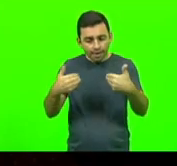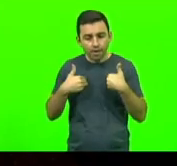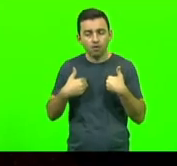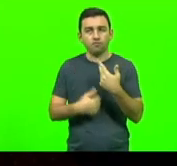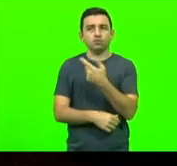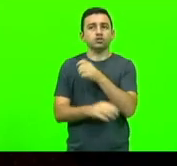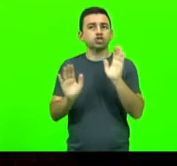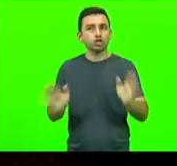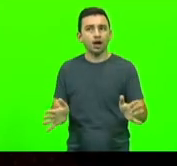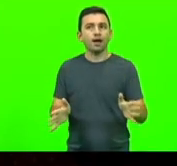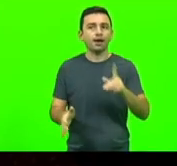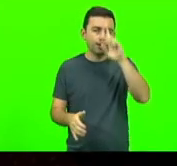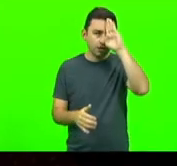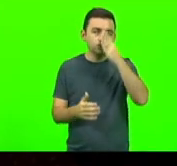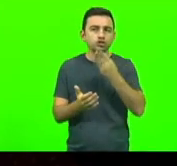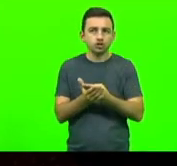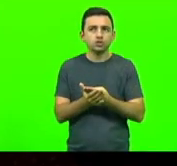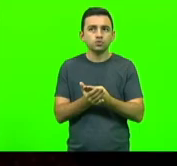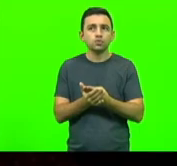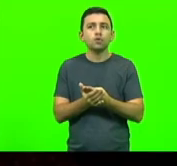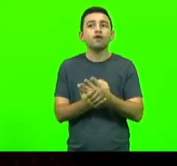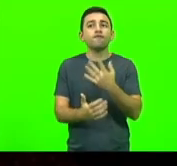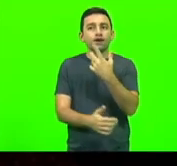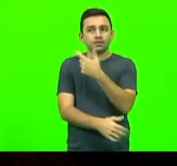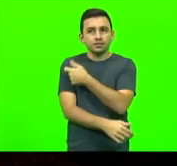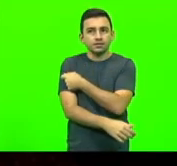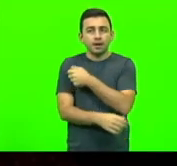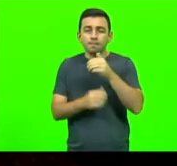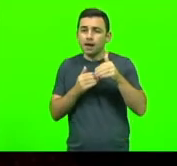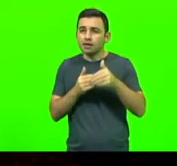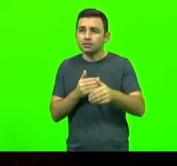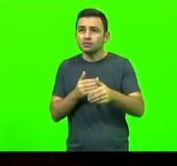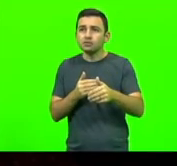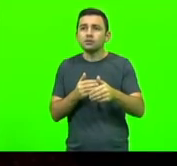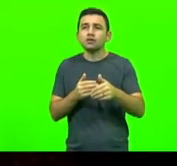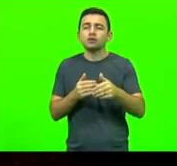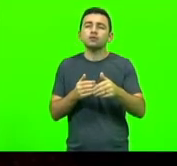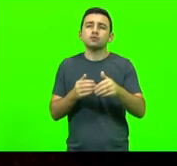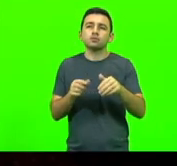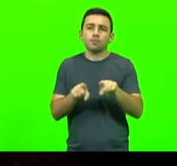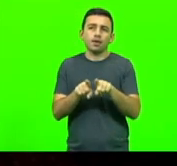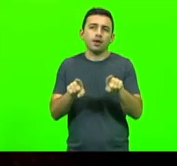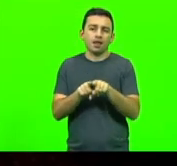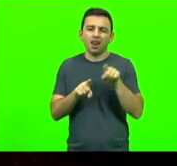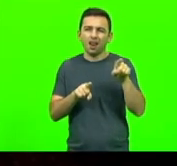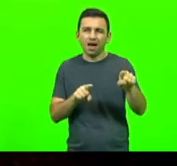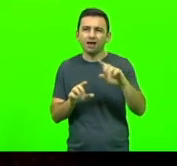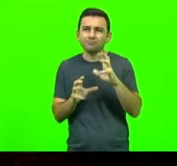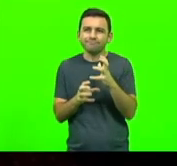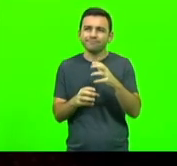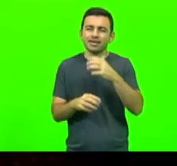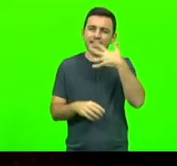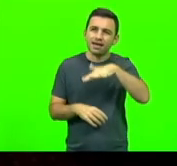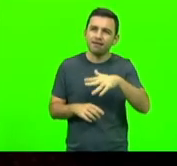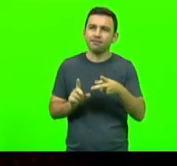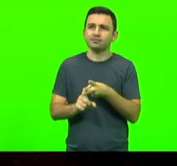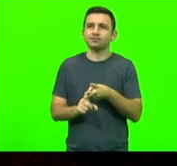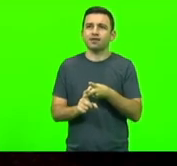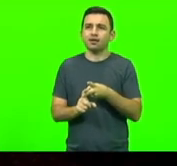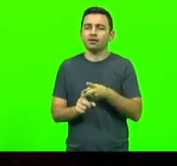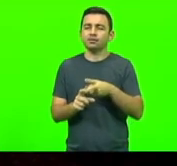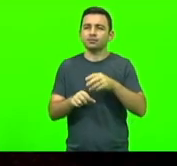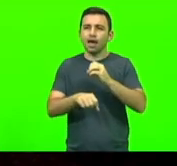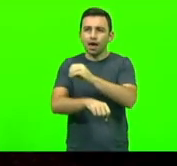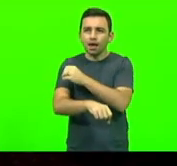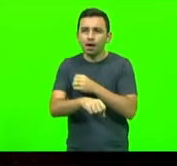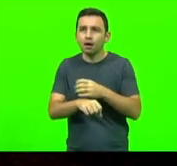e acredito que as vacinas, desde a paralisia infantil, desde o sarampo, salvaram